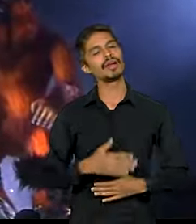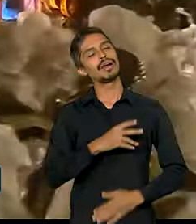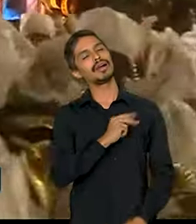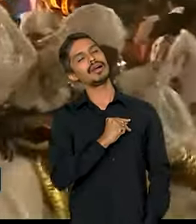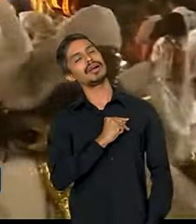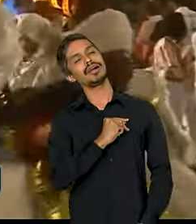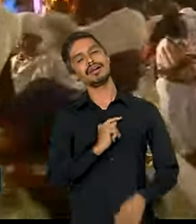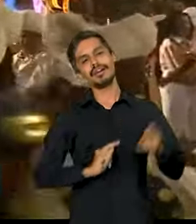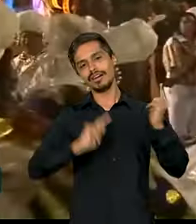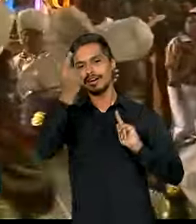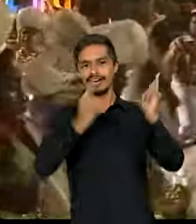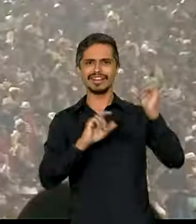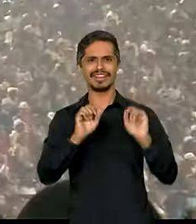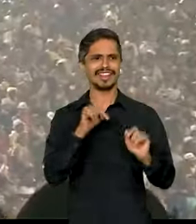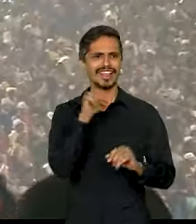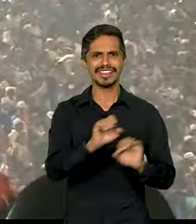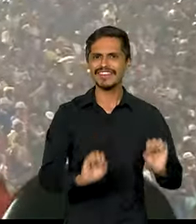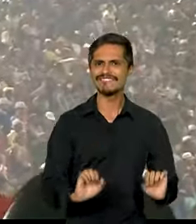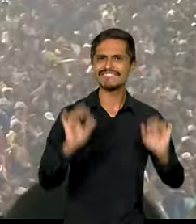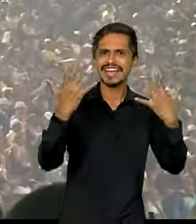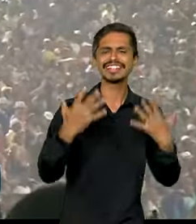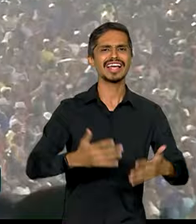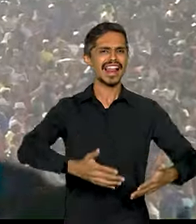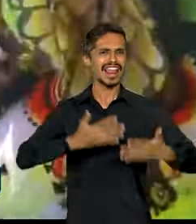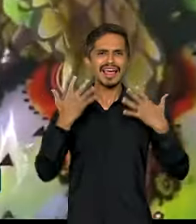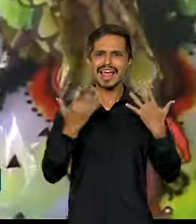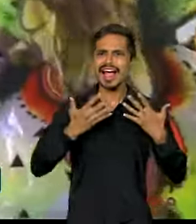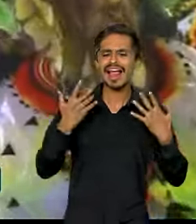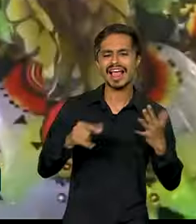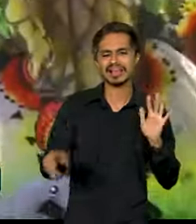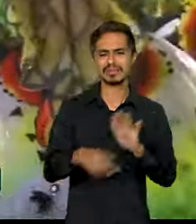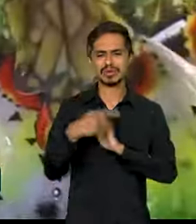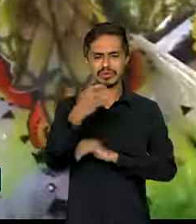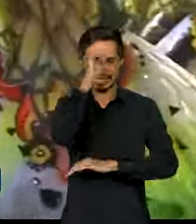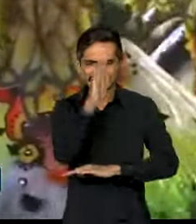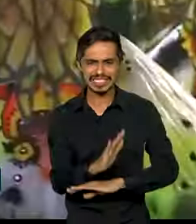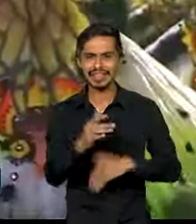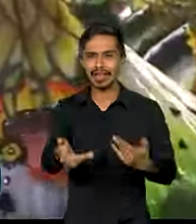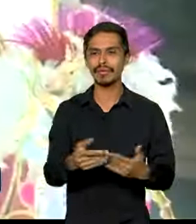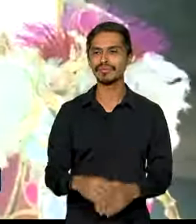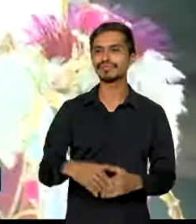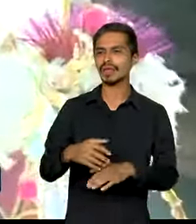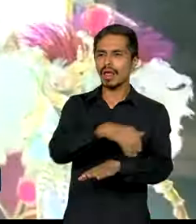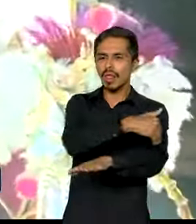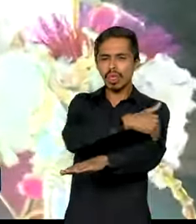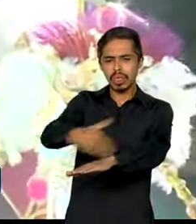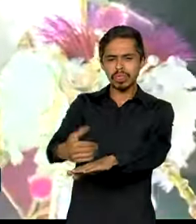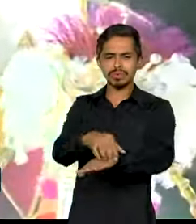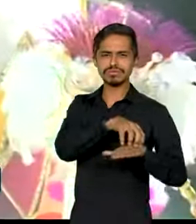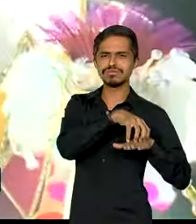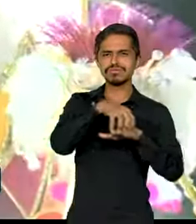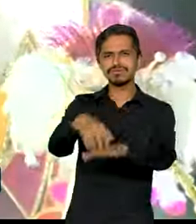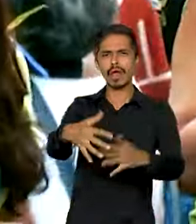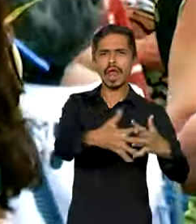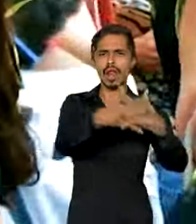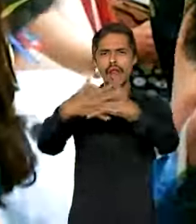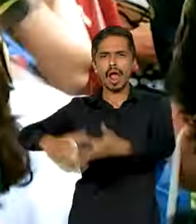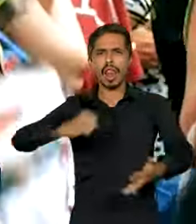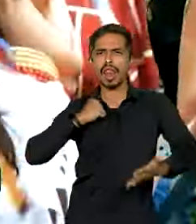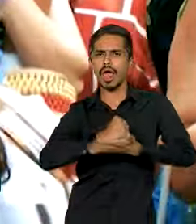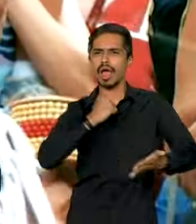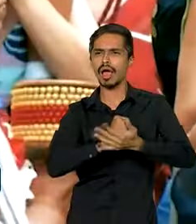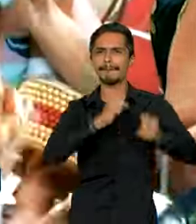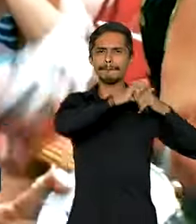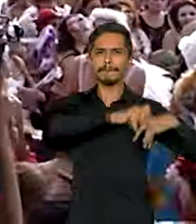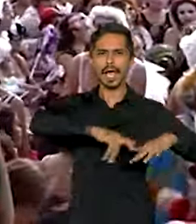carnaval! A festa mais popular do Brasil chegou! Avenidas, passarelas, em todos os cantos do